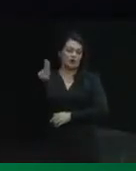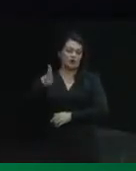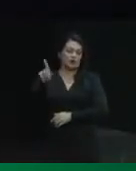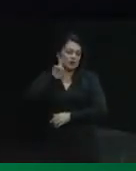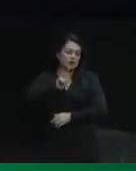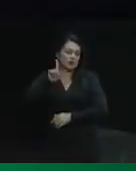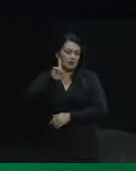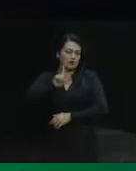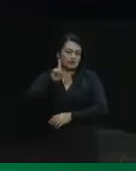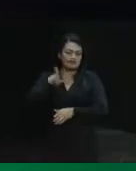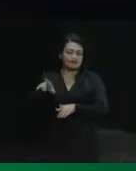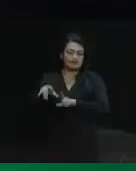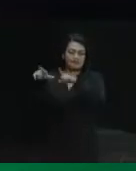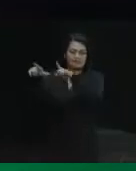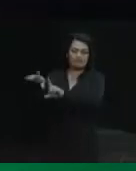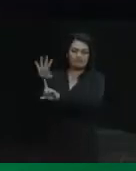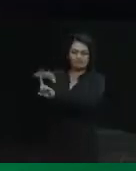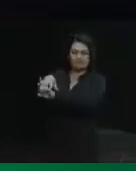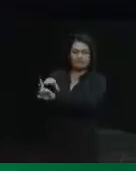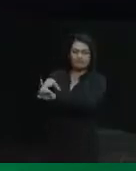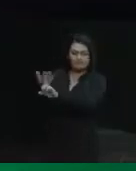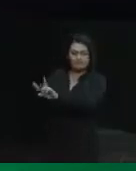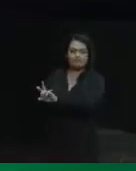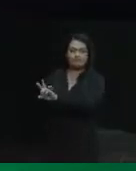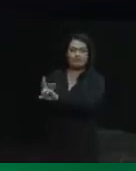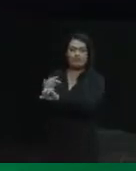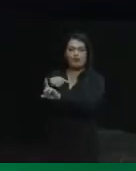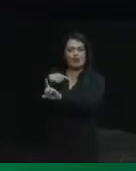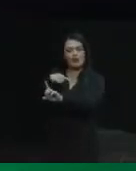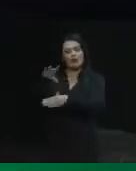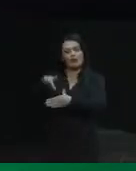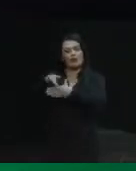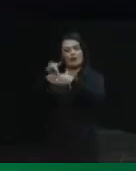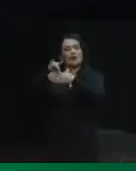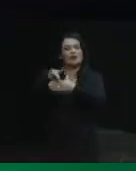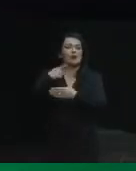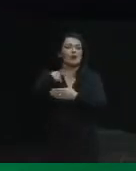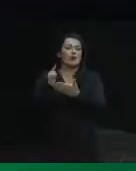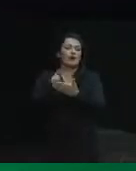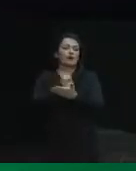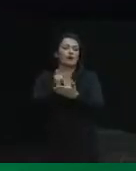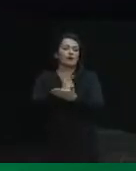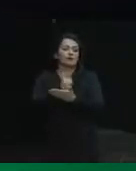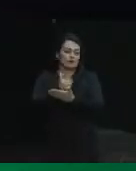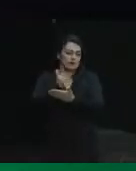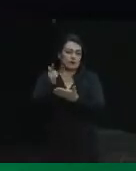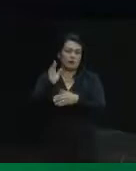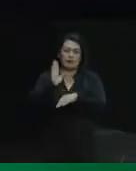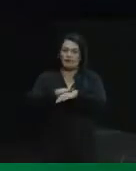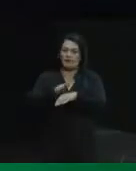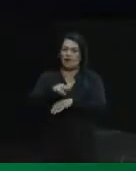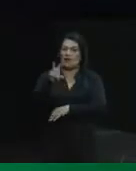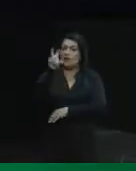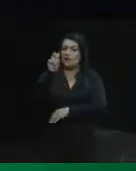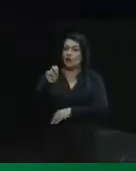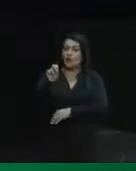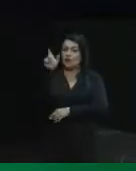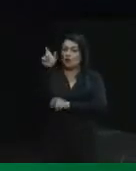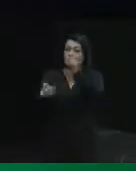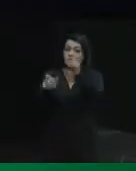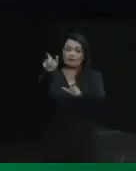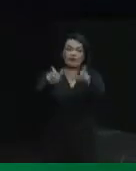Estados Unidos, e foi apontado pela Financial Times como uma das 50